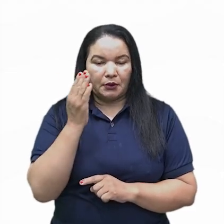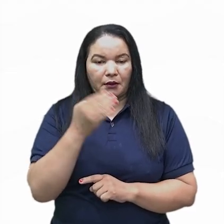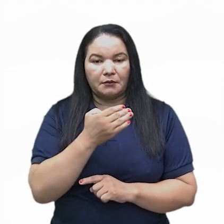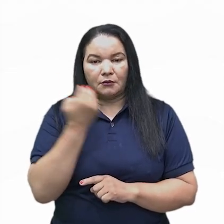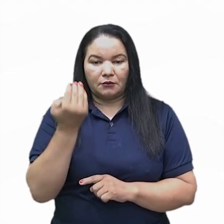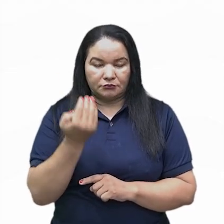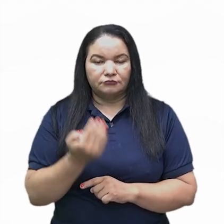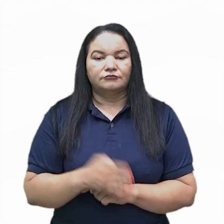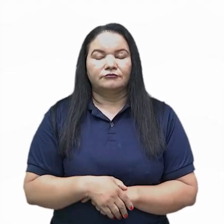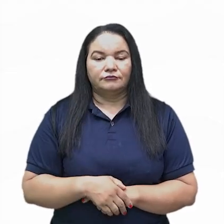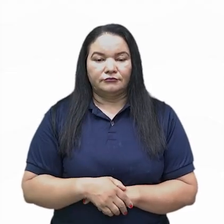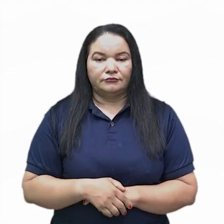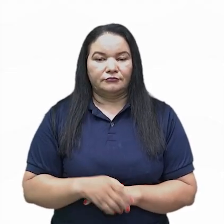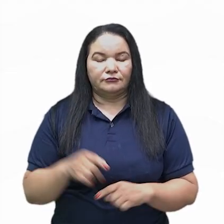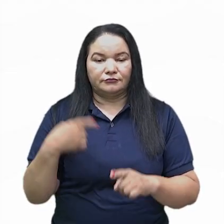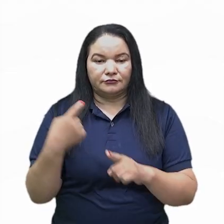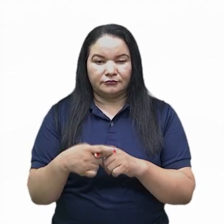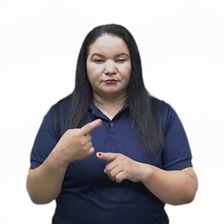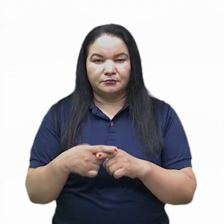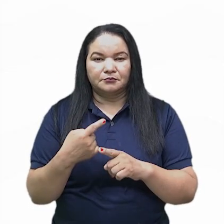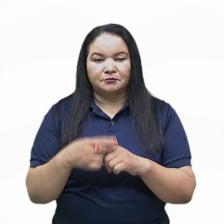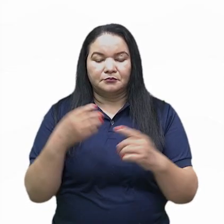acabaram ingerindo porque